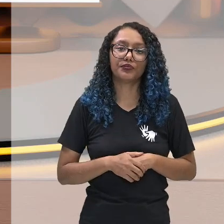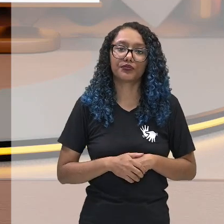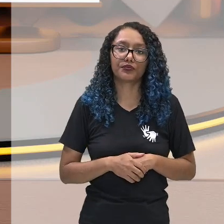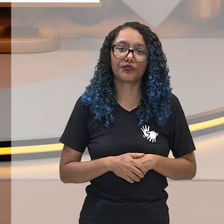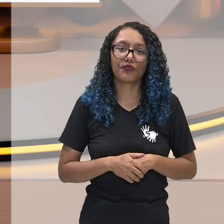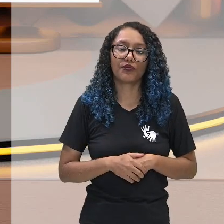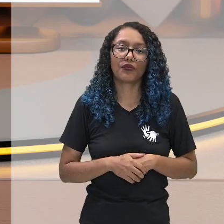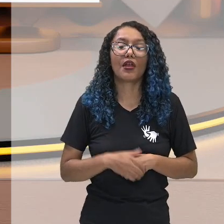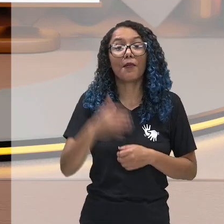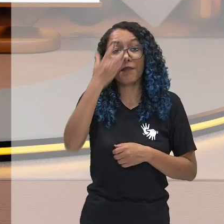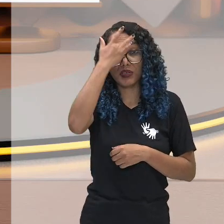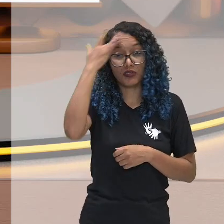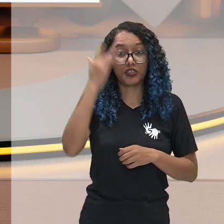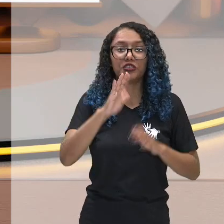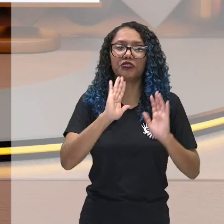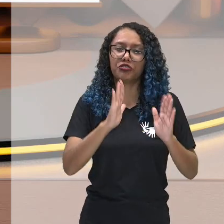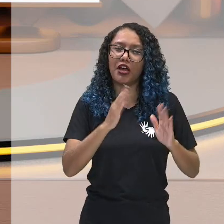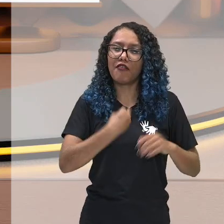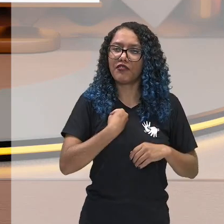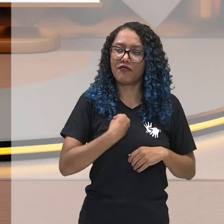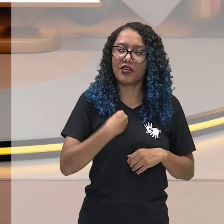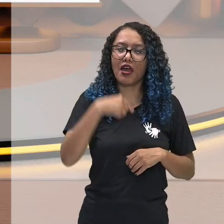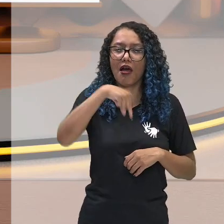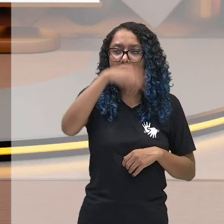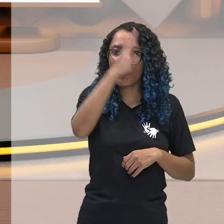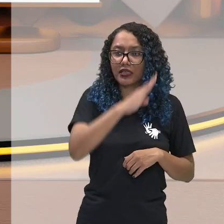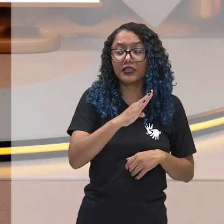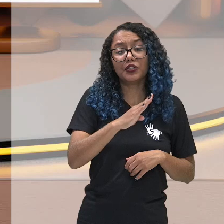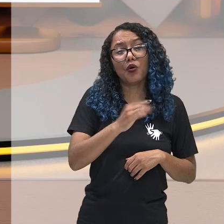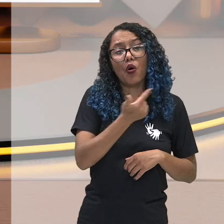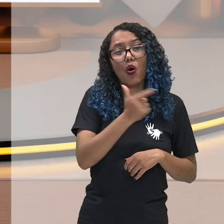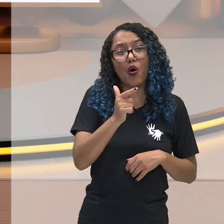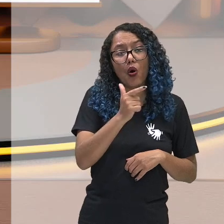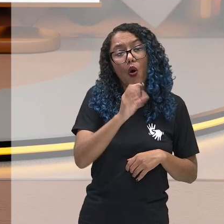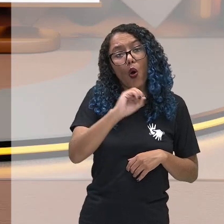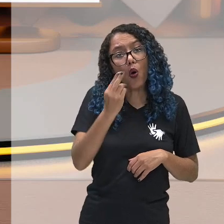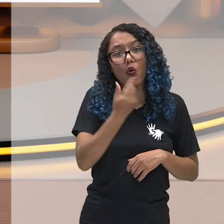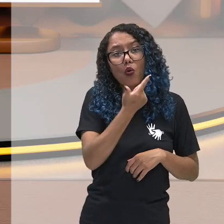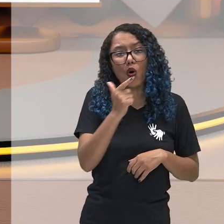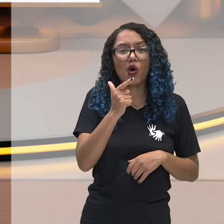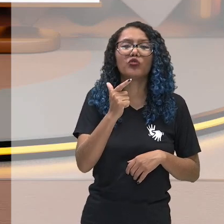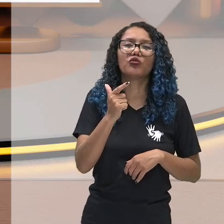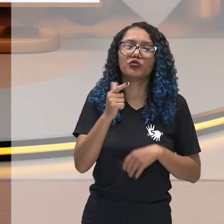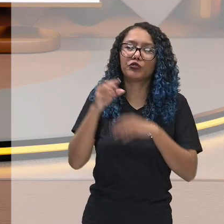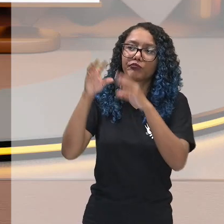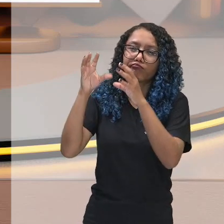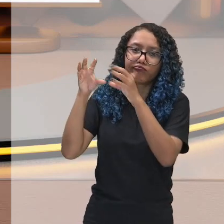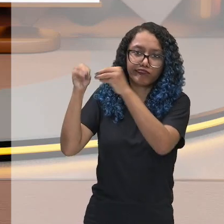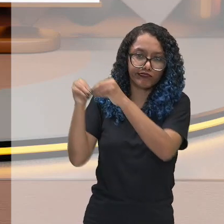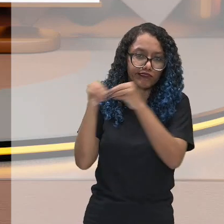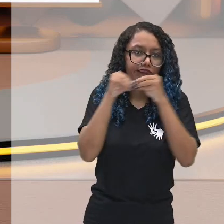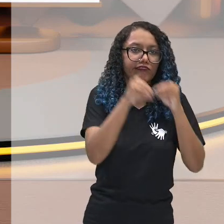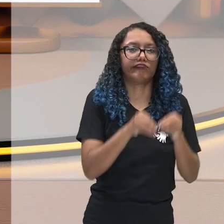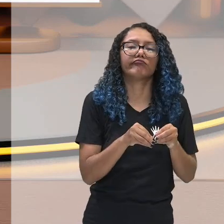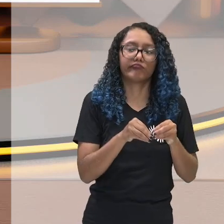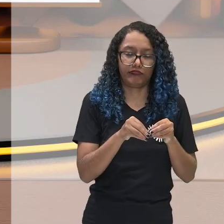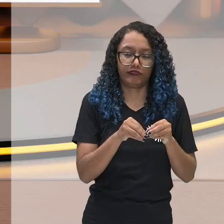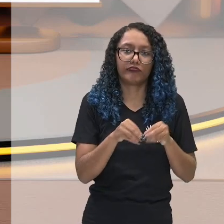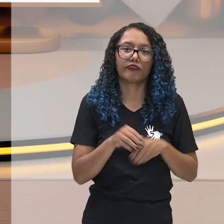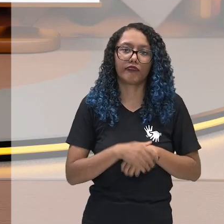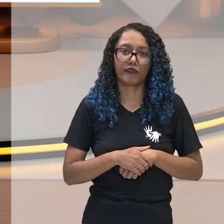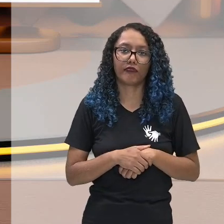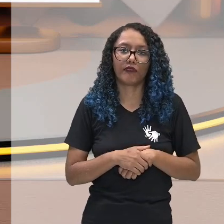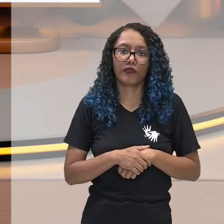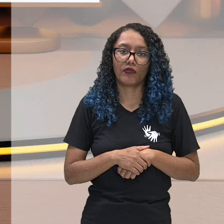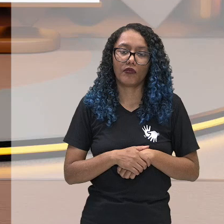no Brasil ou de escravizados que ainda viriam para cá através do tráfico negreiro. Com a proibição do tráfico negreiro, tá, gente? A